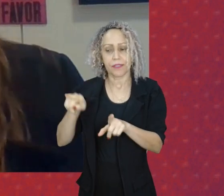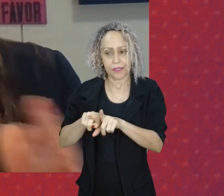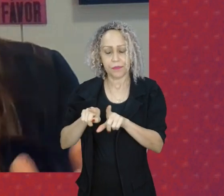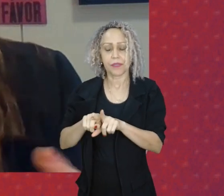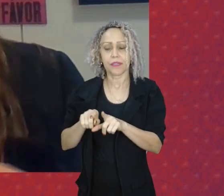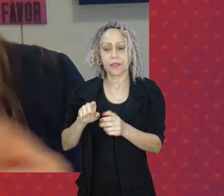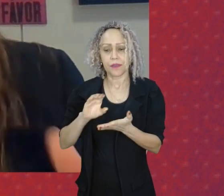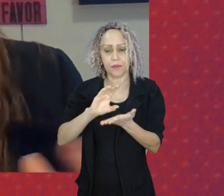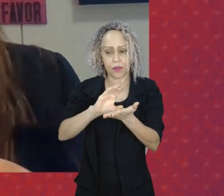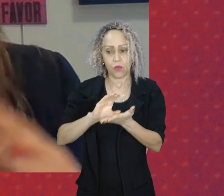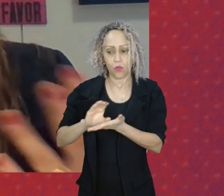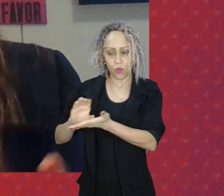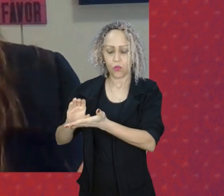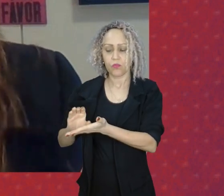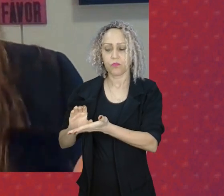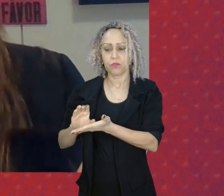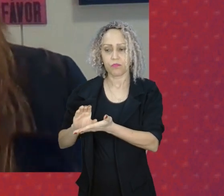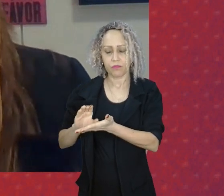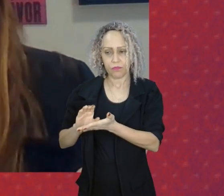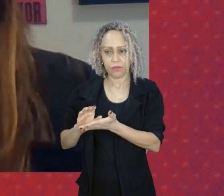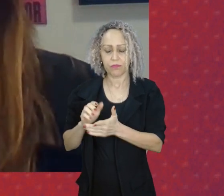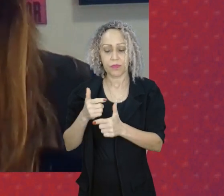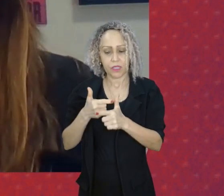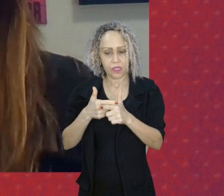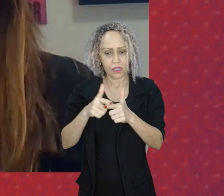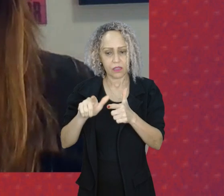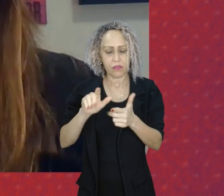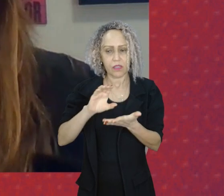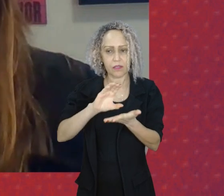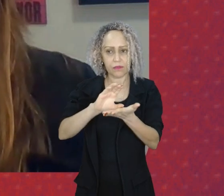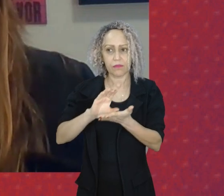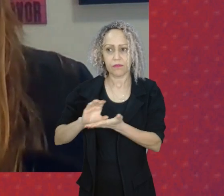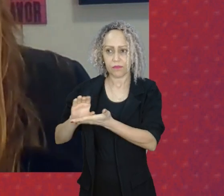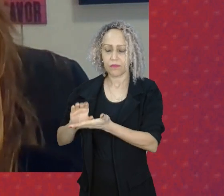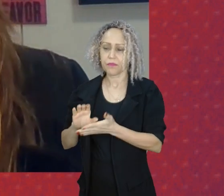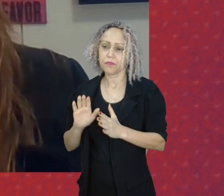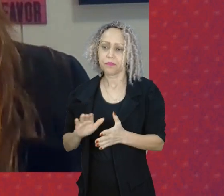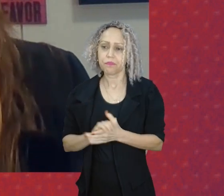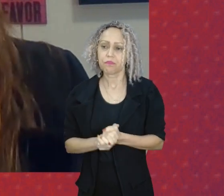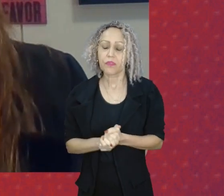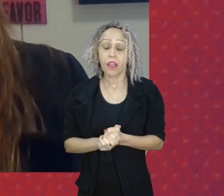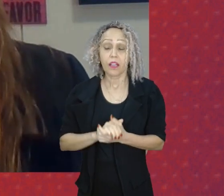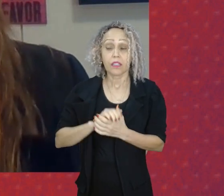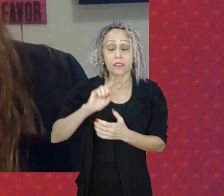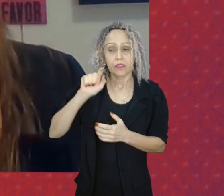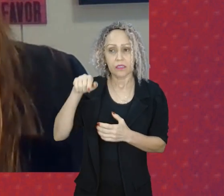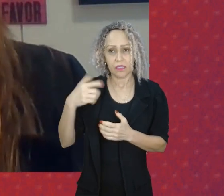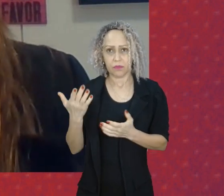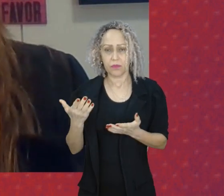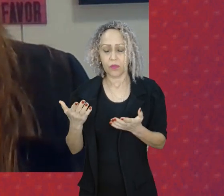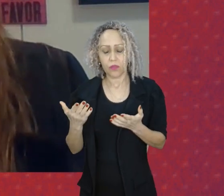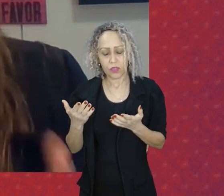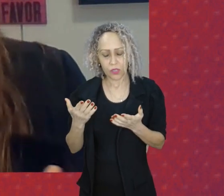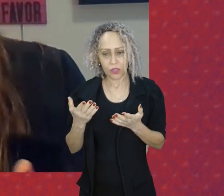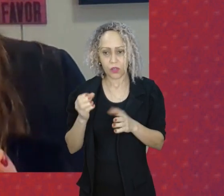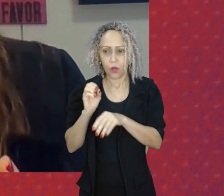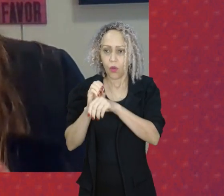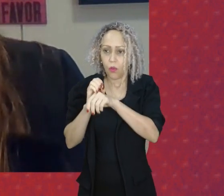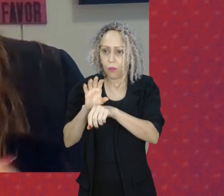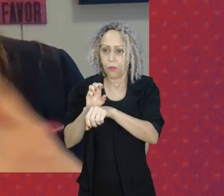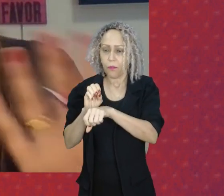material. A gente aqui, pela dinâmica da nossa aula, não é possível compartilhar os slides, mas depois eu